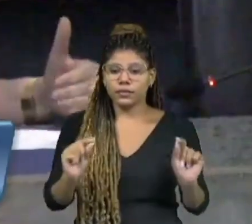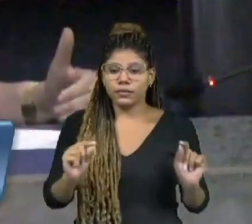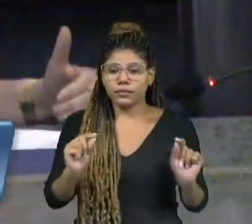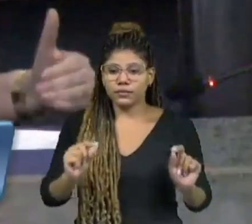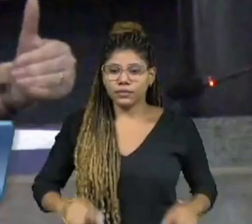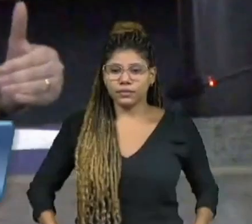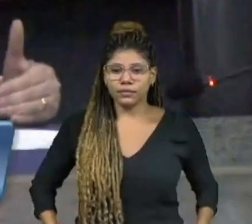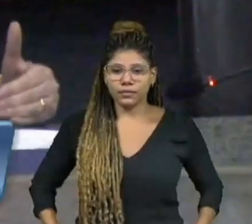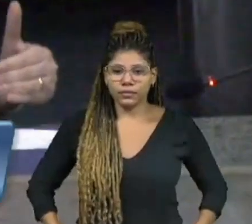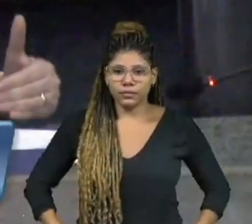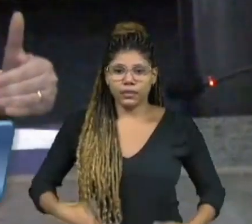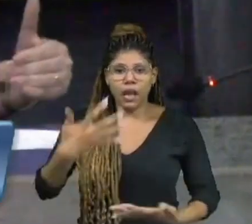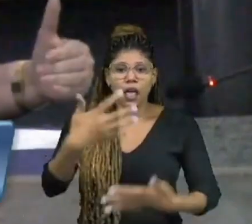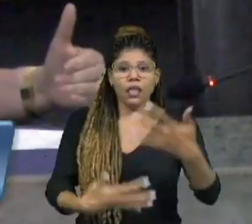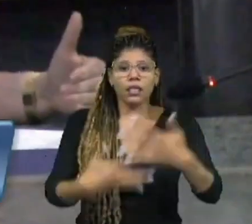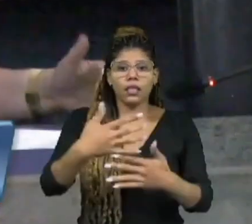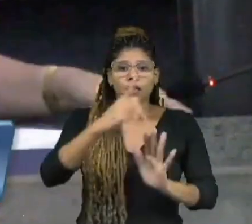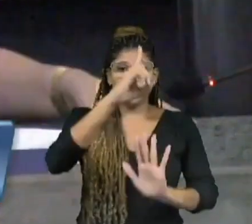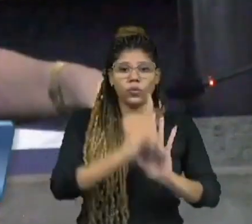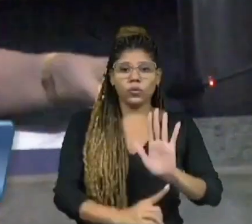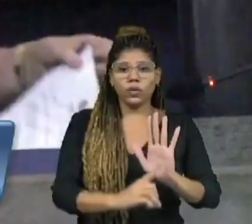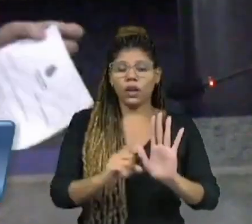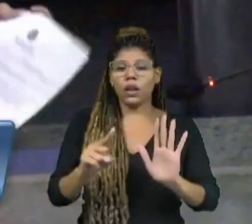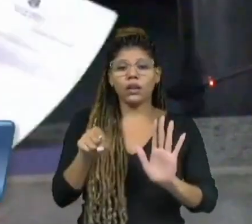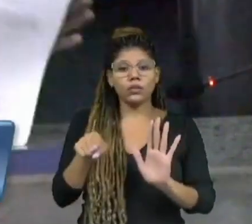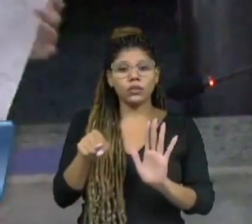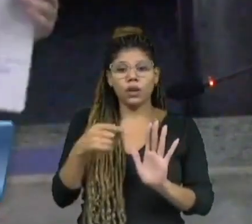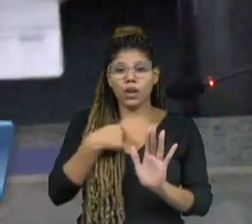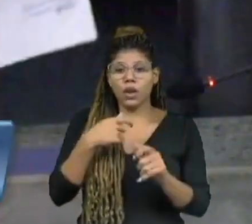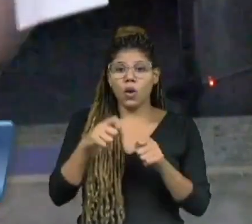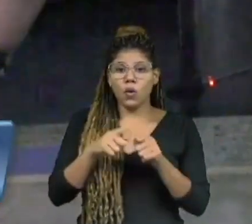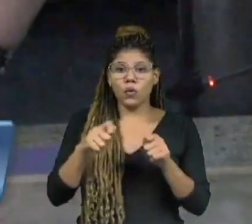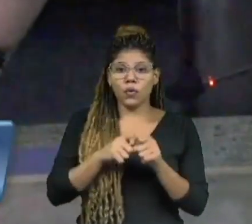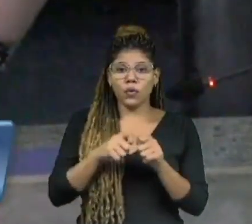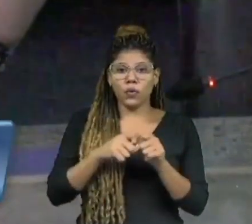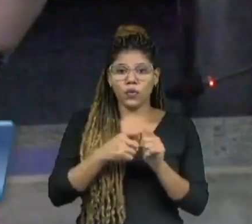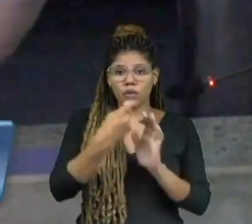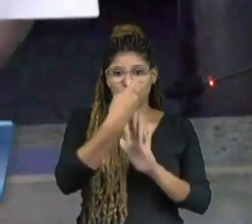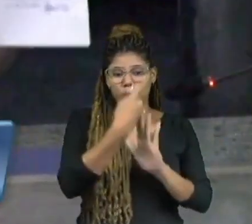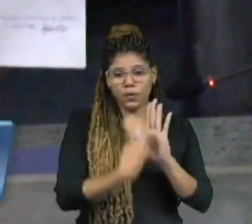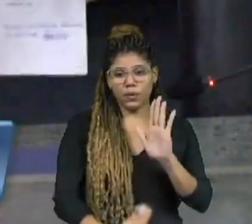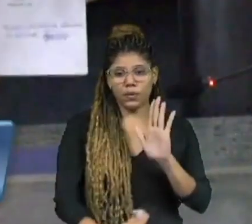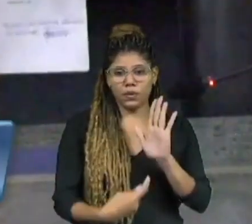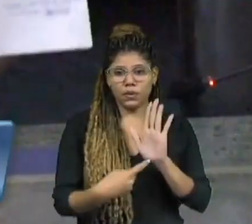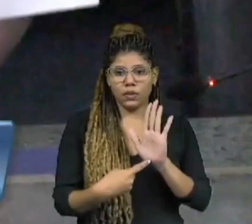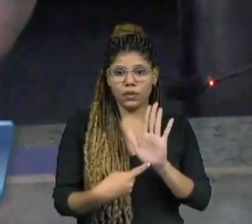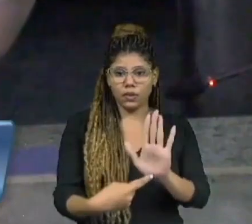uma tentativa clara de cessear o direito da contestação que eu fiz de forma